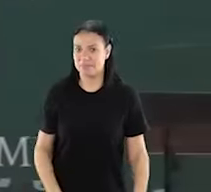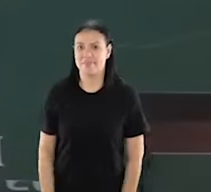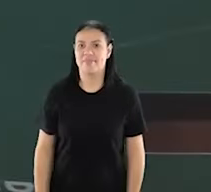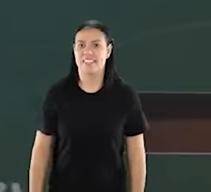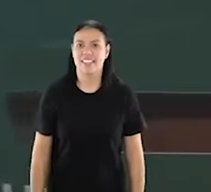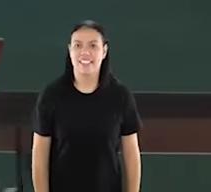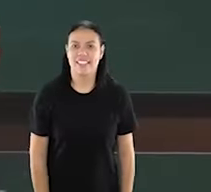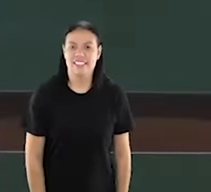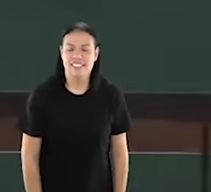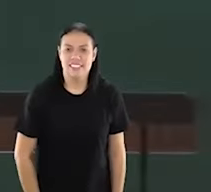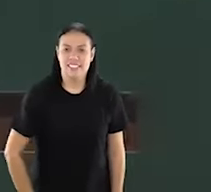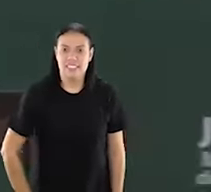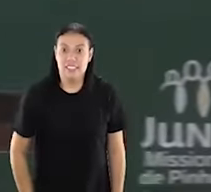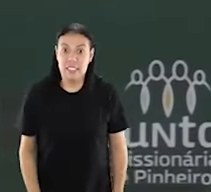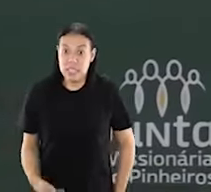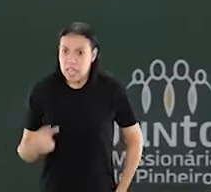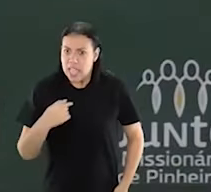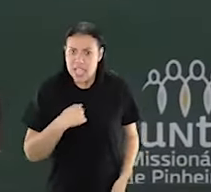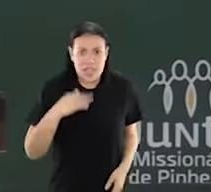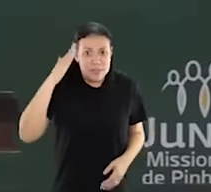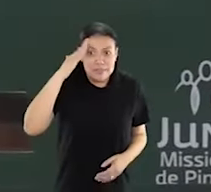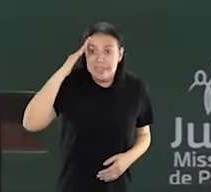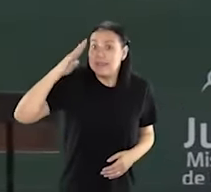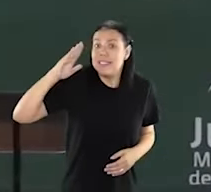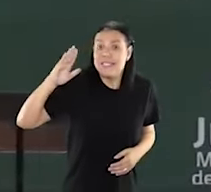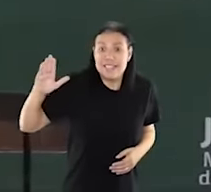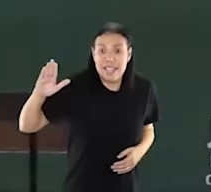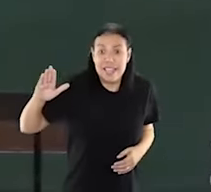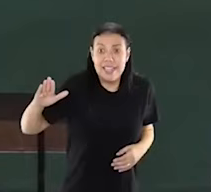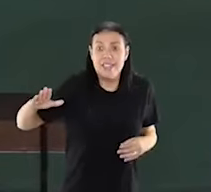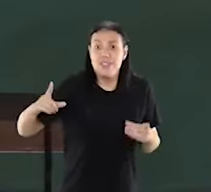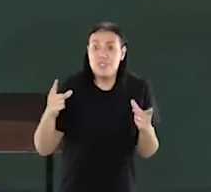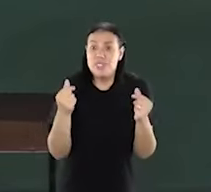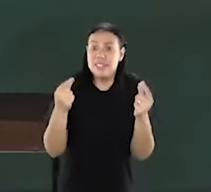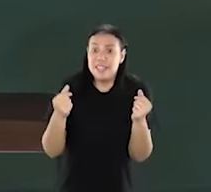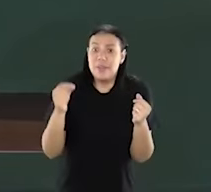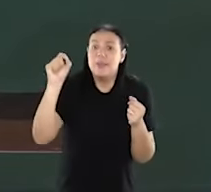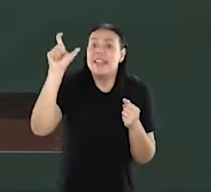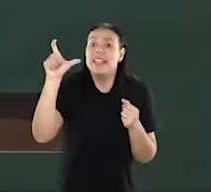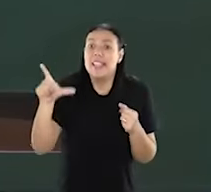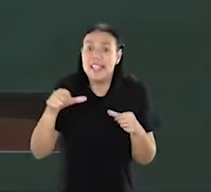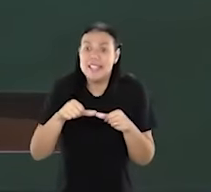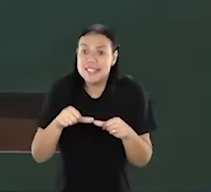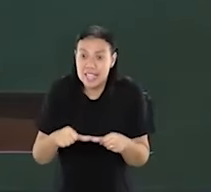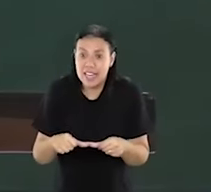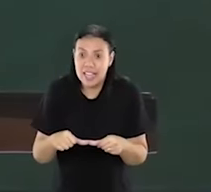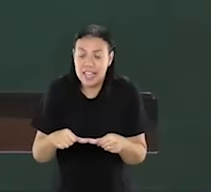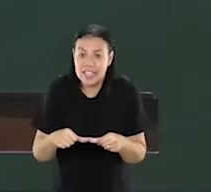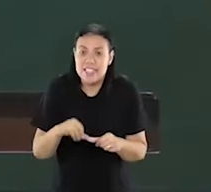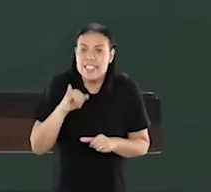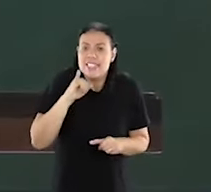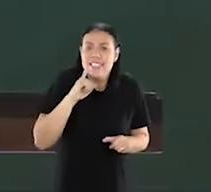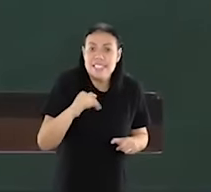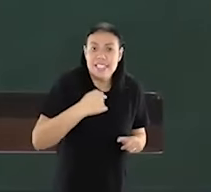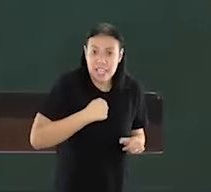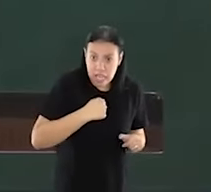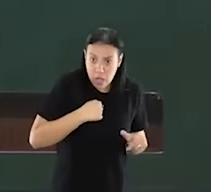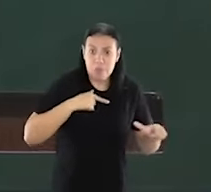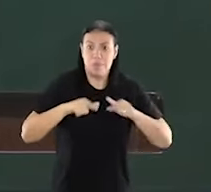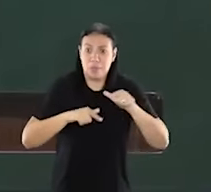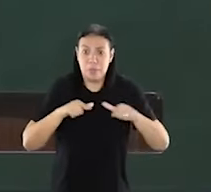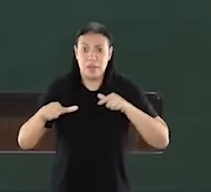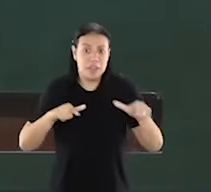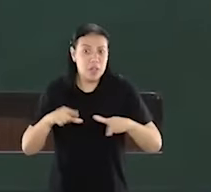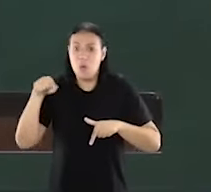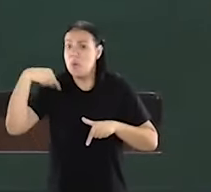E pior, ele diz: eu não sei na mão de quem que esse dinheiro vai cair. Se quem vai receber esse dinheiro, eu trabalhei, o